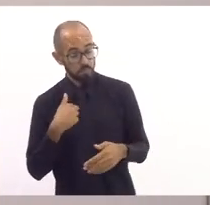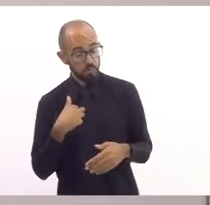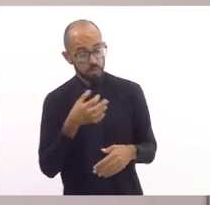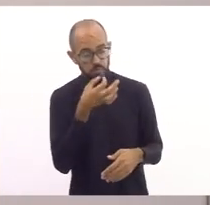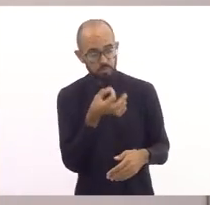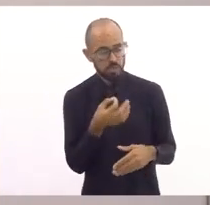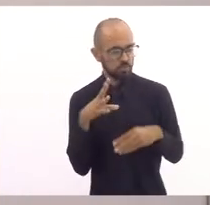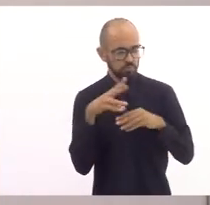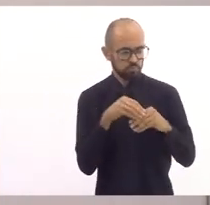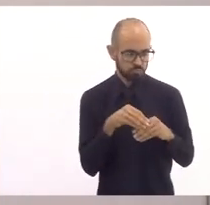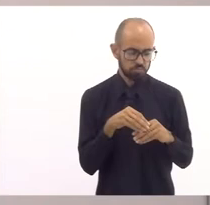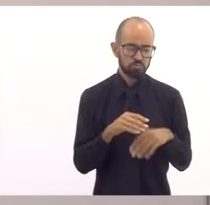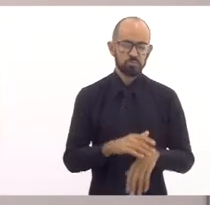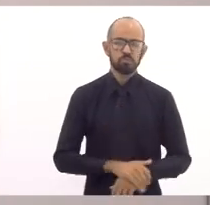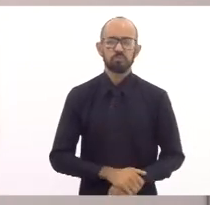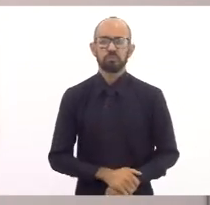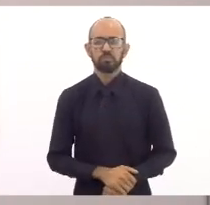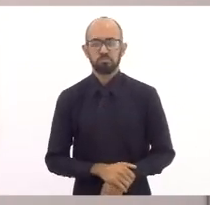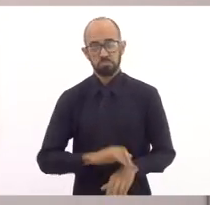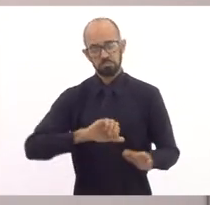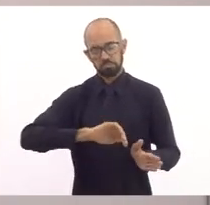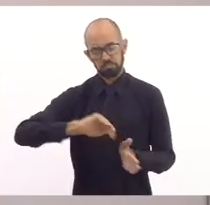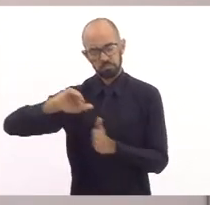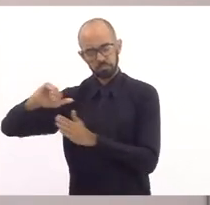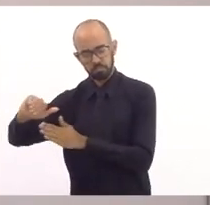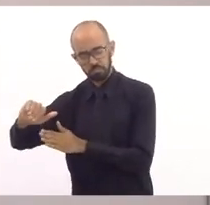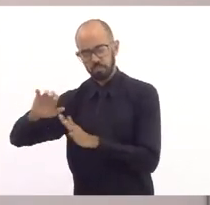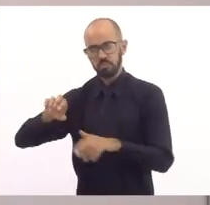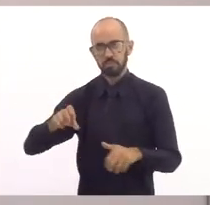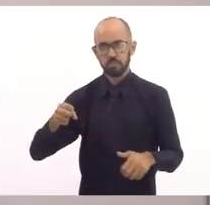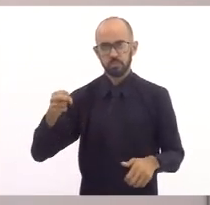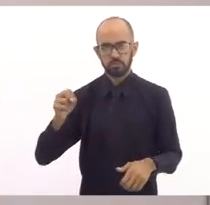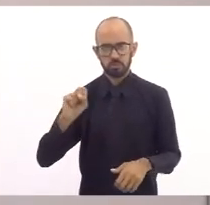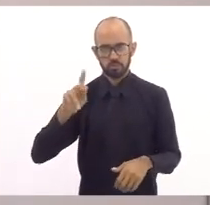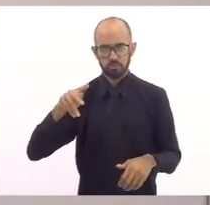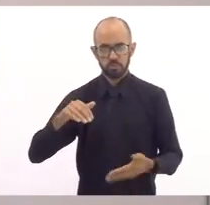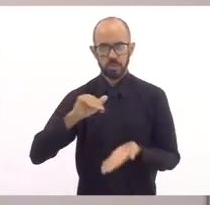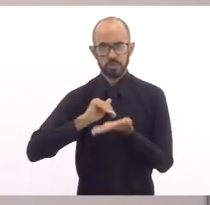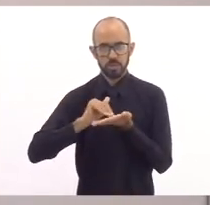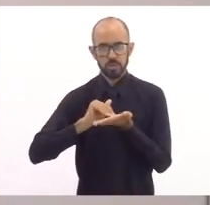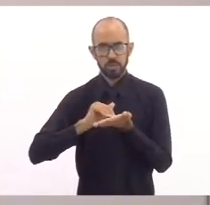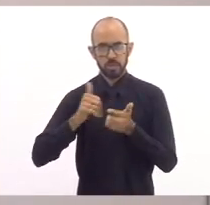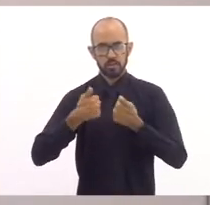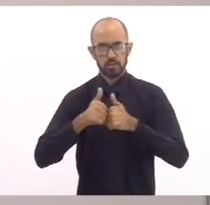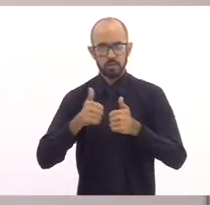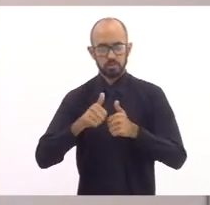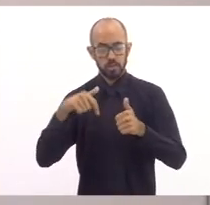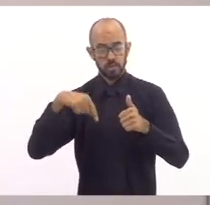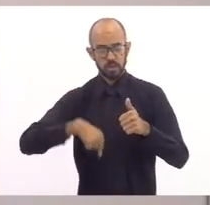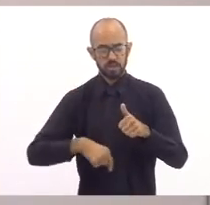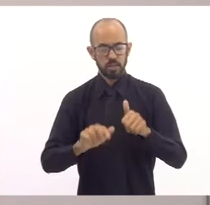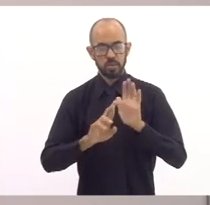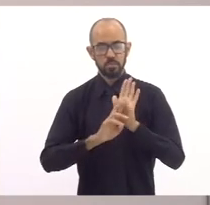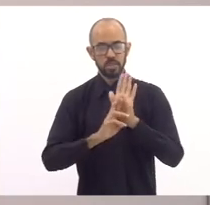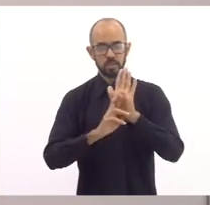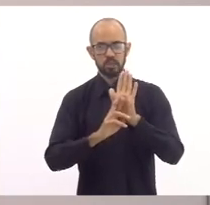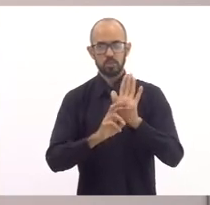Mas, saindo desse tema, está aqui a Secretaria de Transporte, representado por